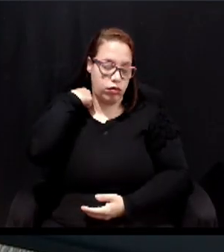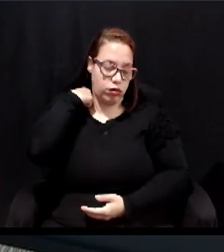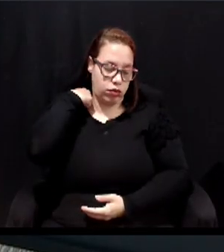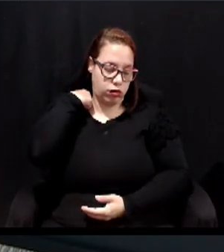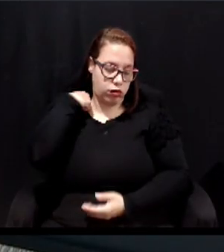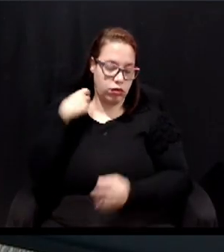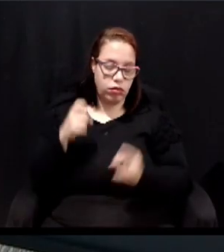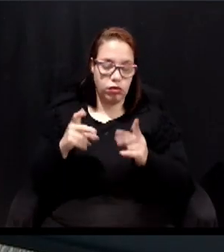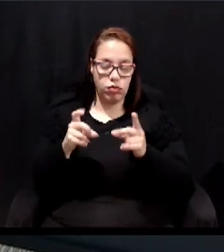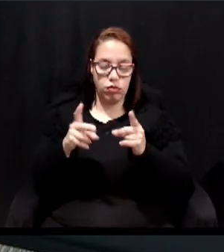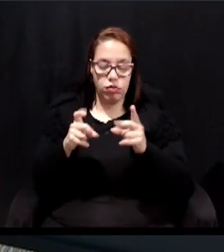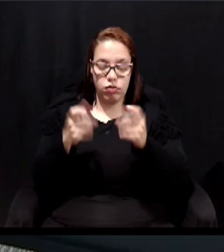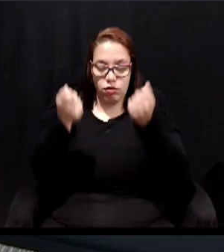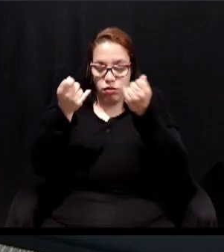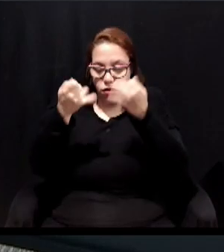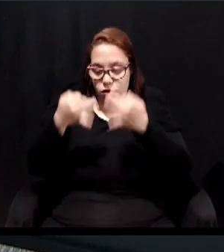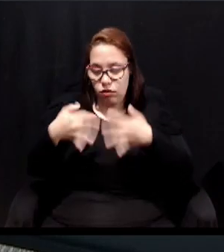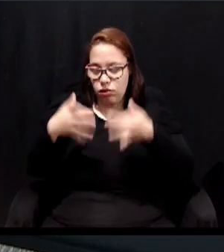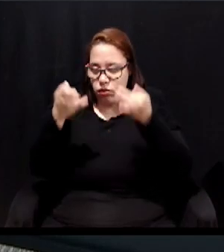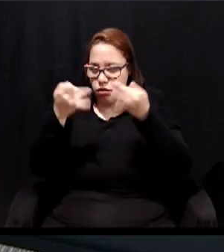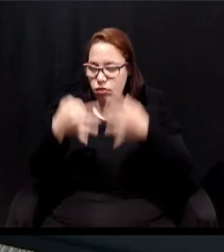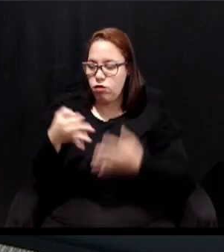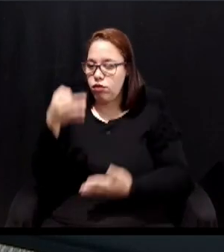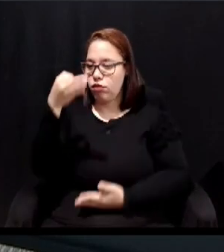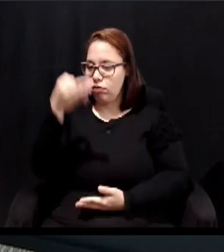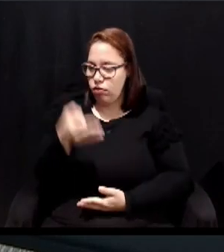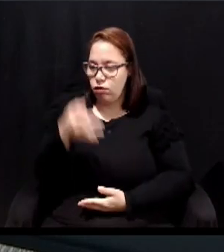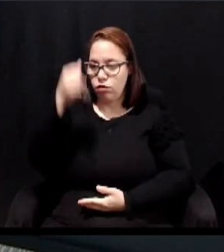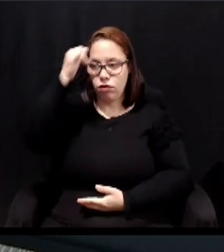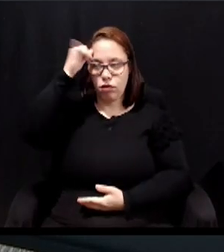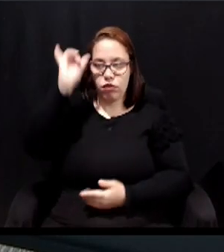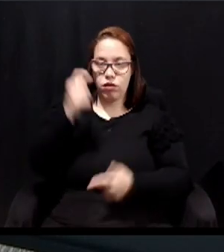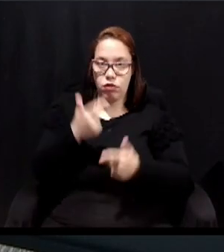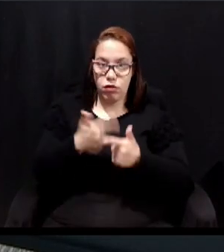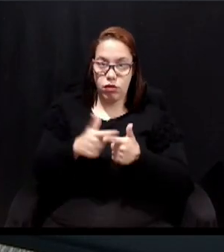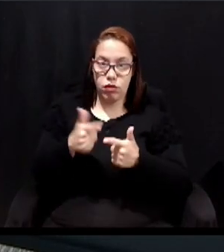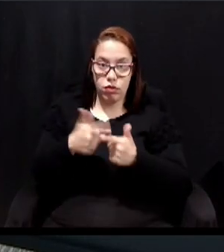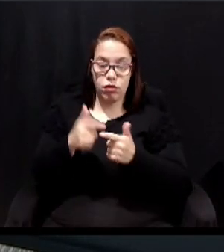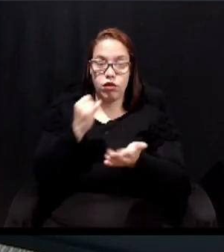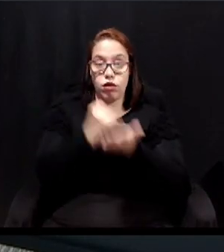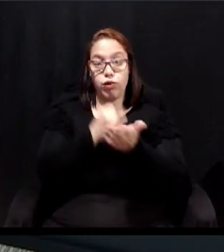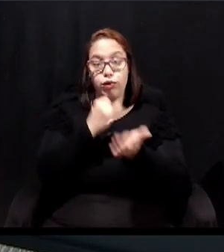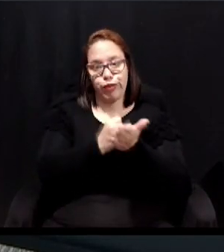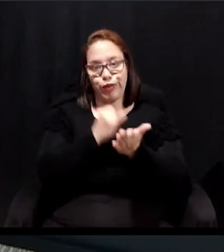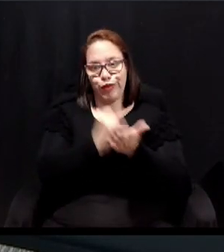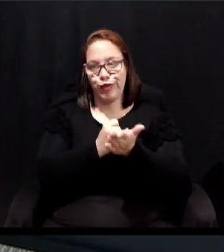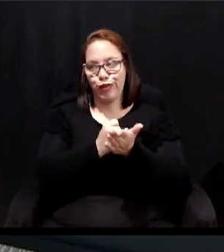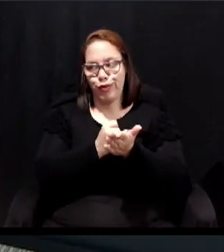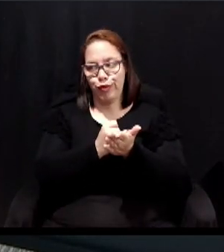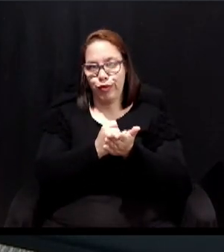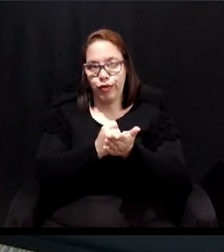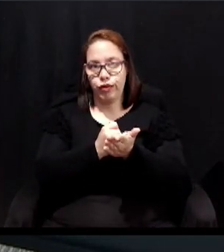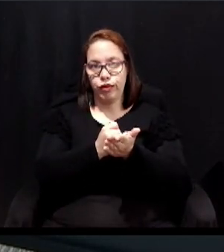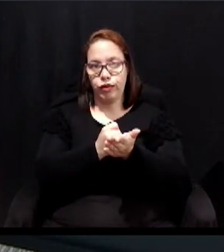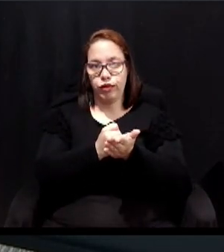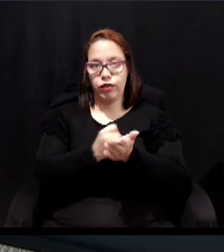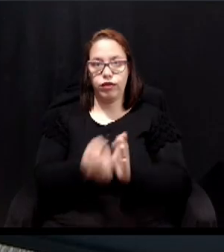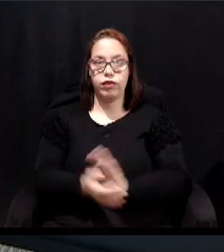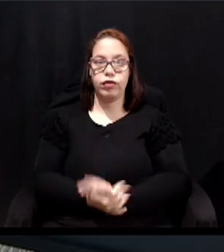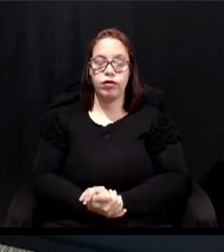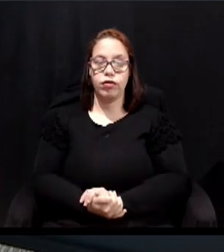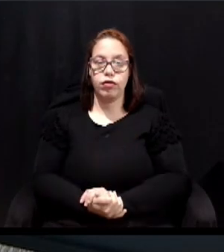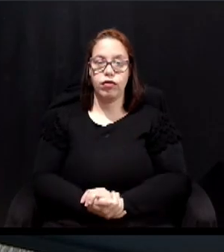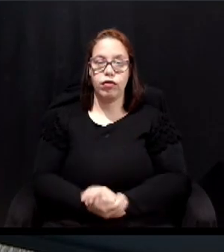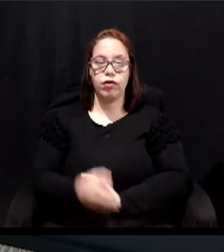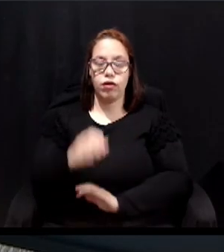pessoa fazer de forma correta para evitar problemas tributários e tudo mais que venha a acarretar. Então, a área do câmbio, a gente pensa